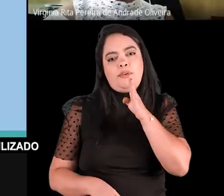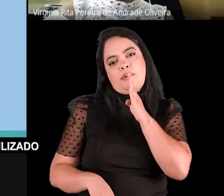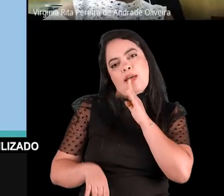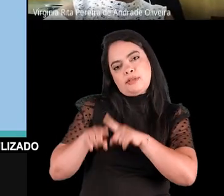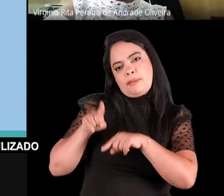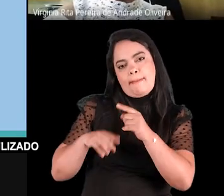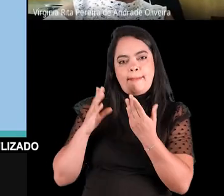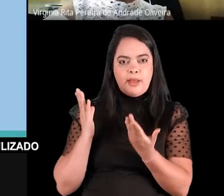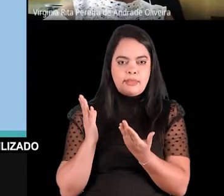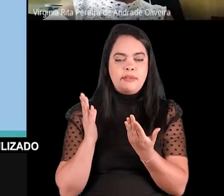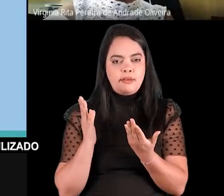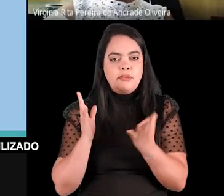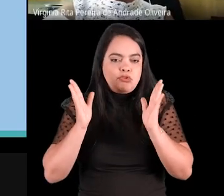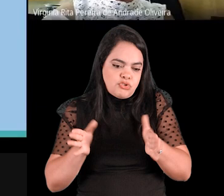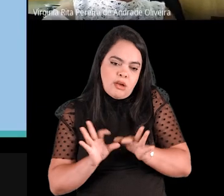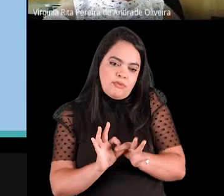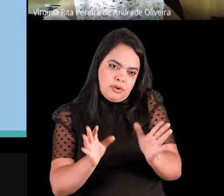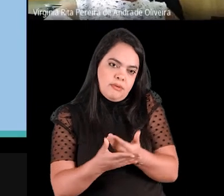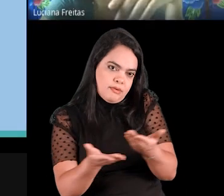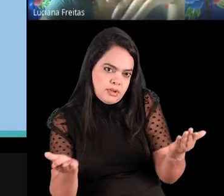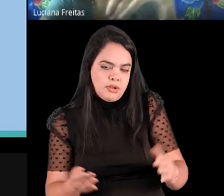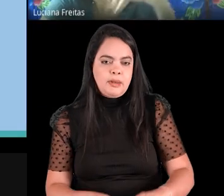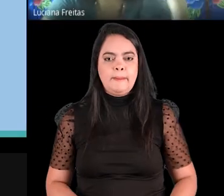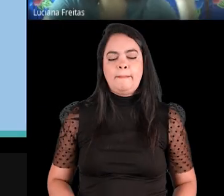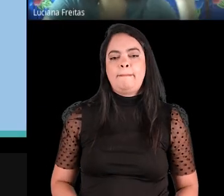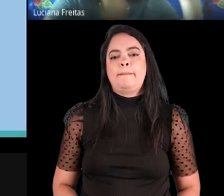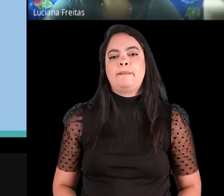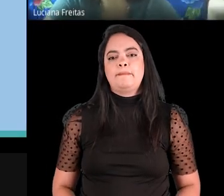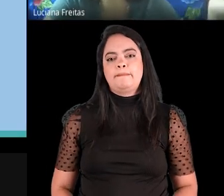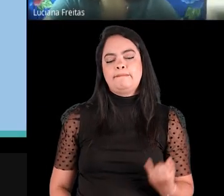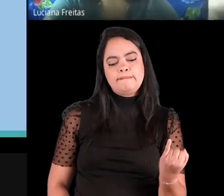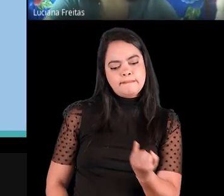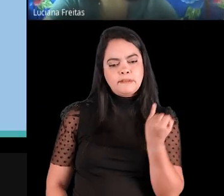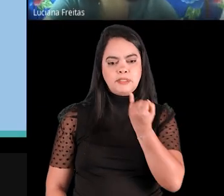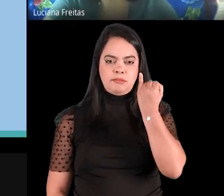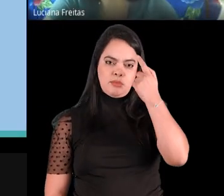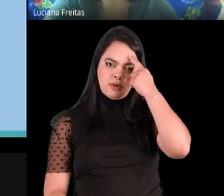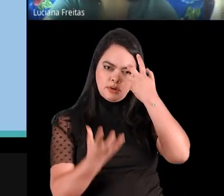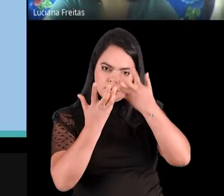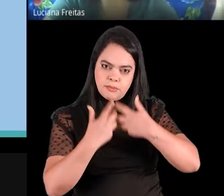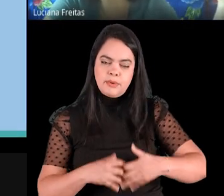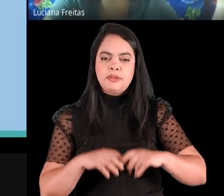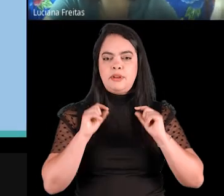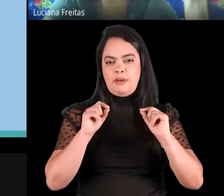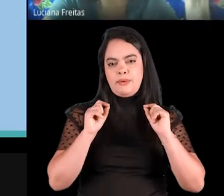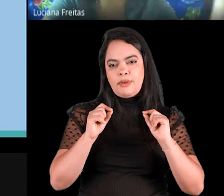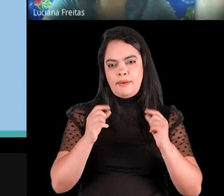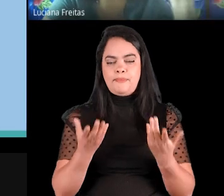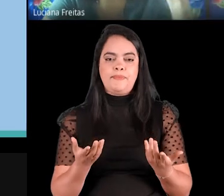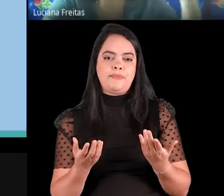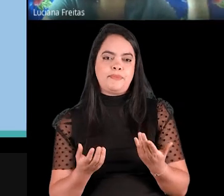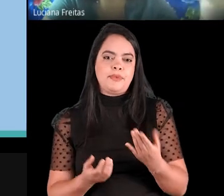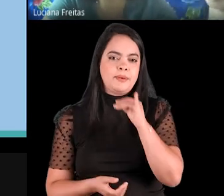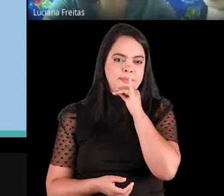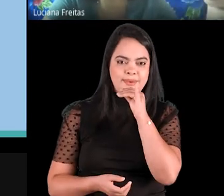desse material que já foi disponibilizado para vocês. Mas que é importante a gente pensar que tudo isso que a gente falou, vamos falar assim,